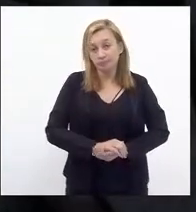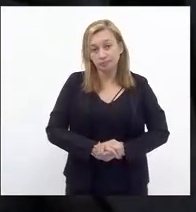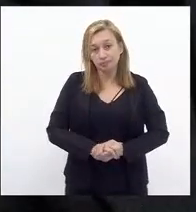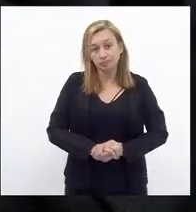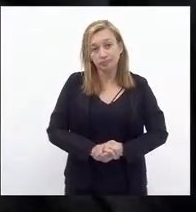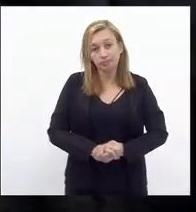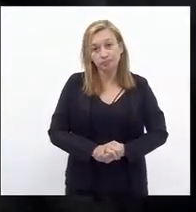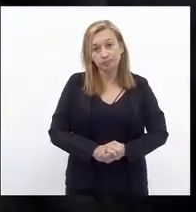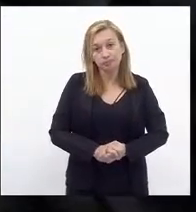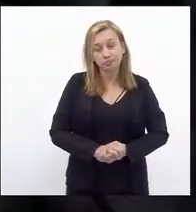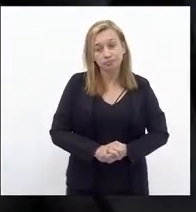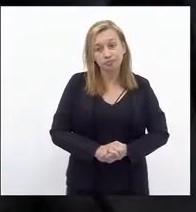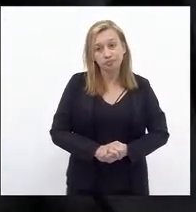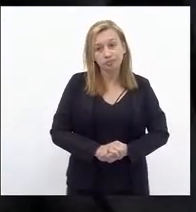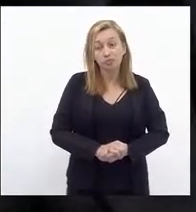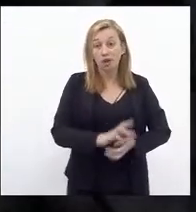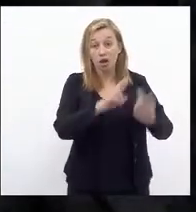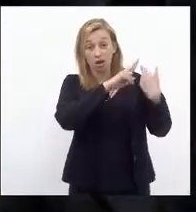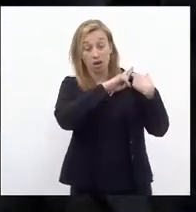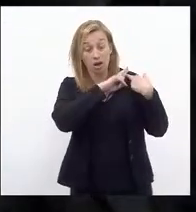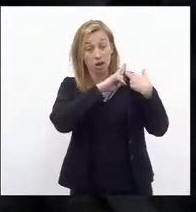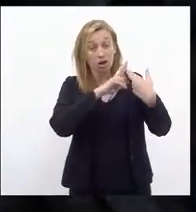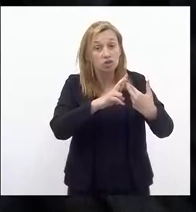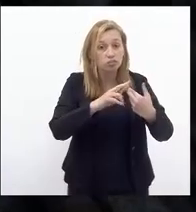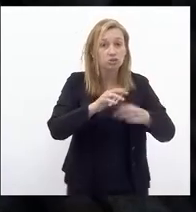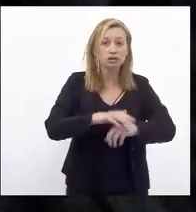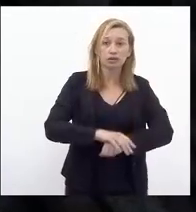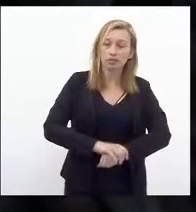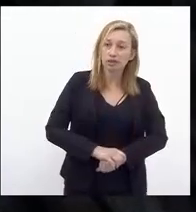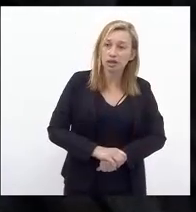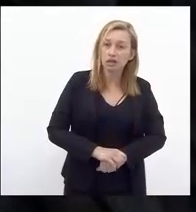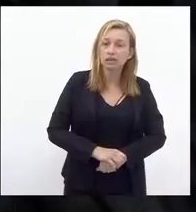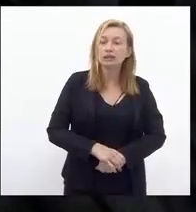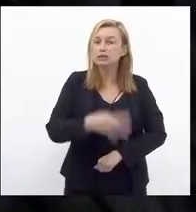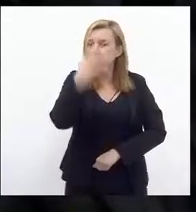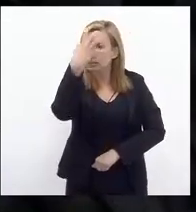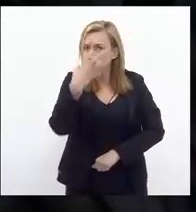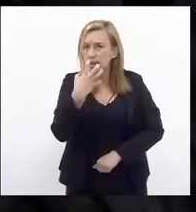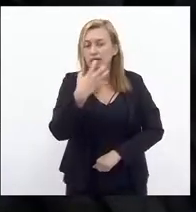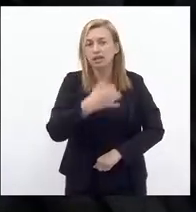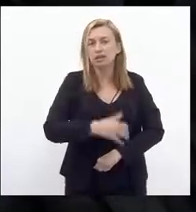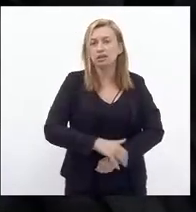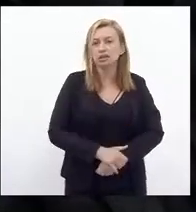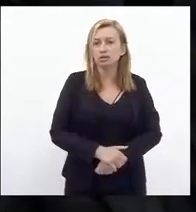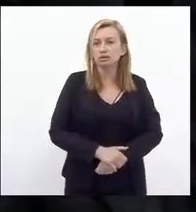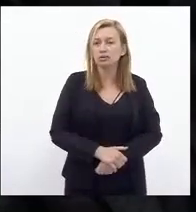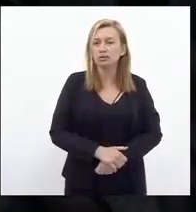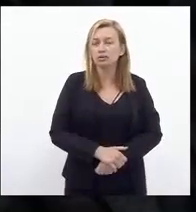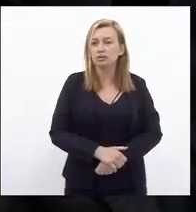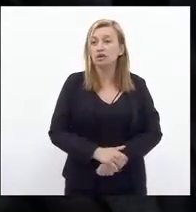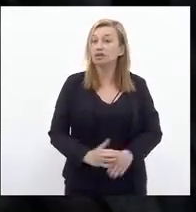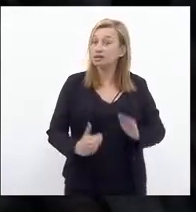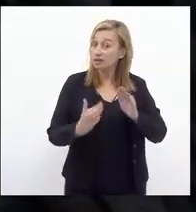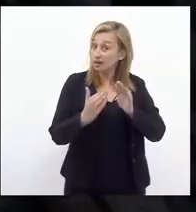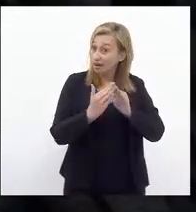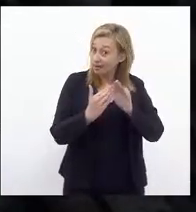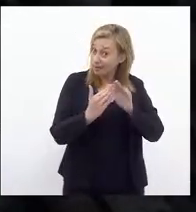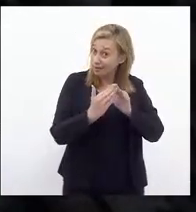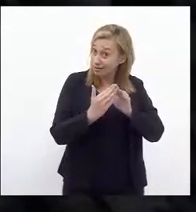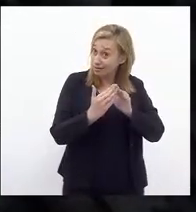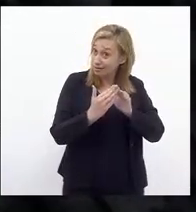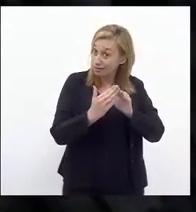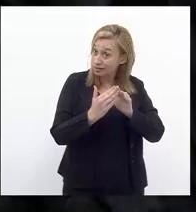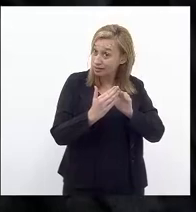da responsabilidade e seriedade como esta casa